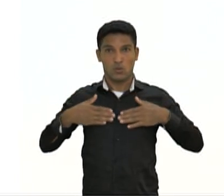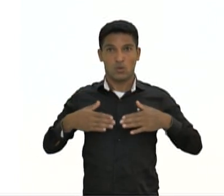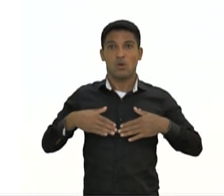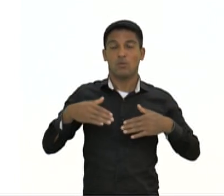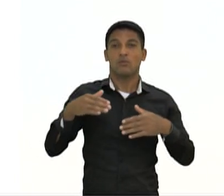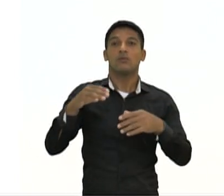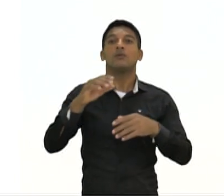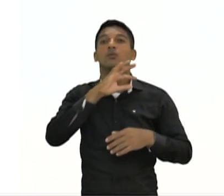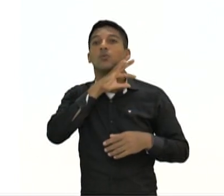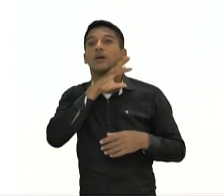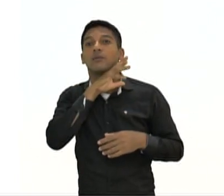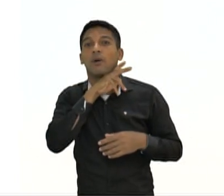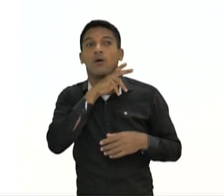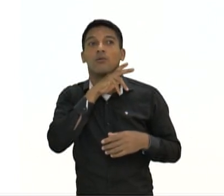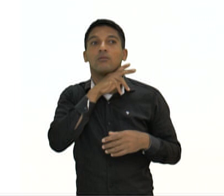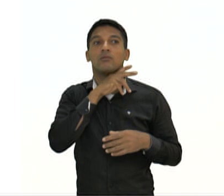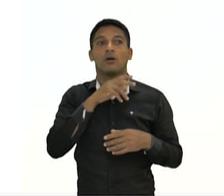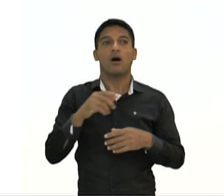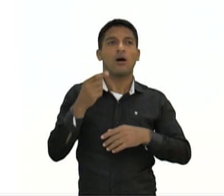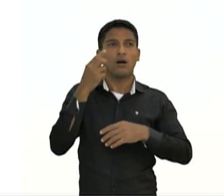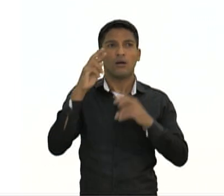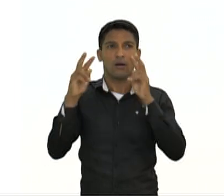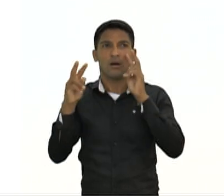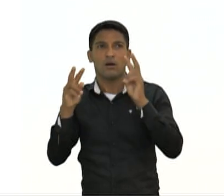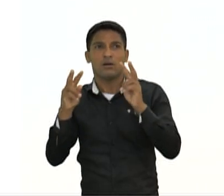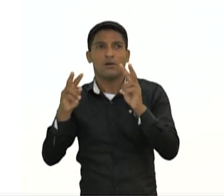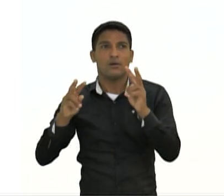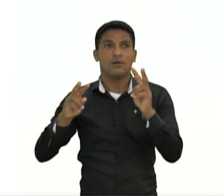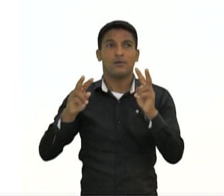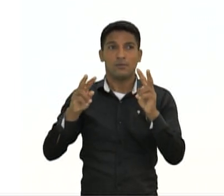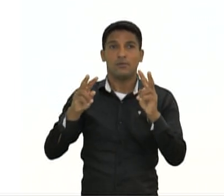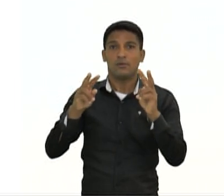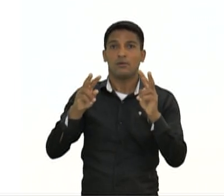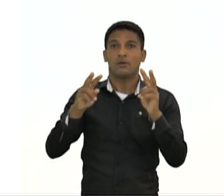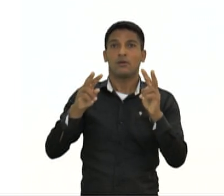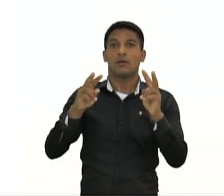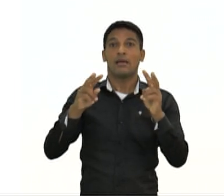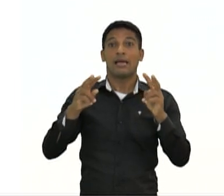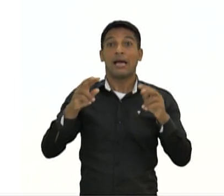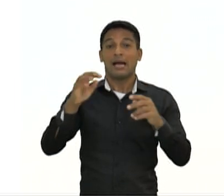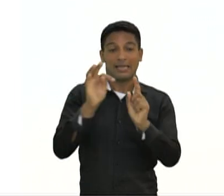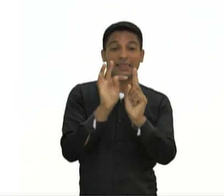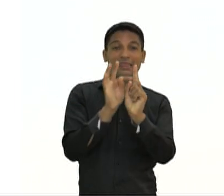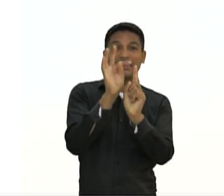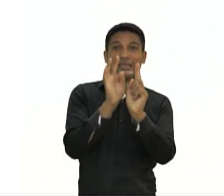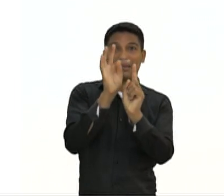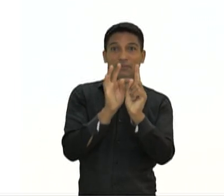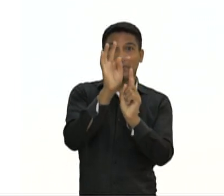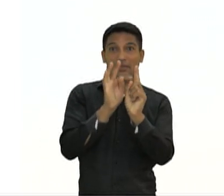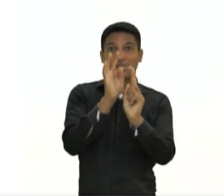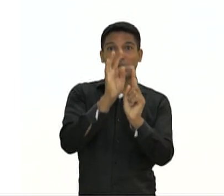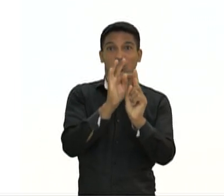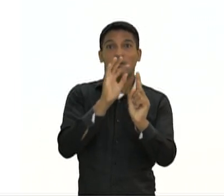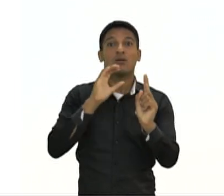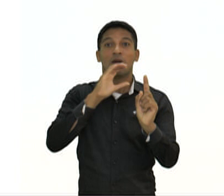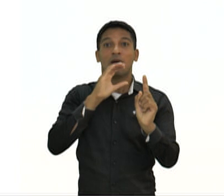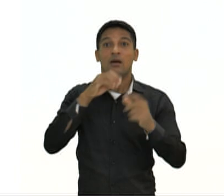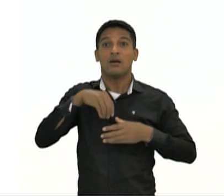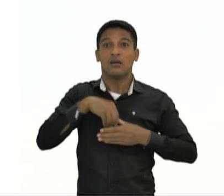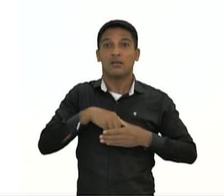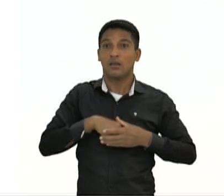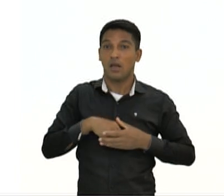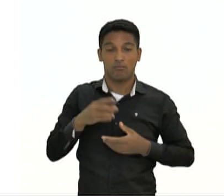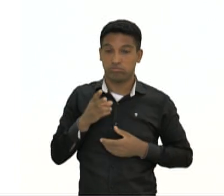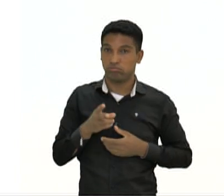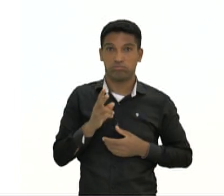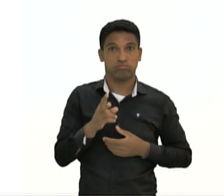constante, independente do ambiente onde esse ser vivo está, tá? Só que aqui nós temos um probleminha bem sério. Quando eu aumento,